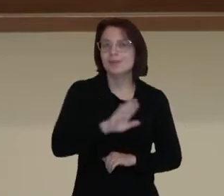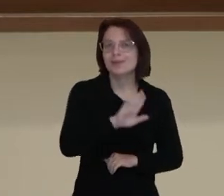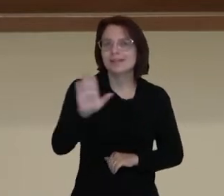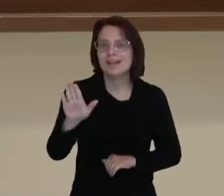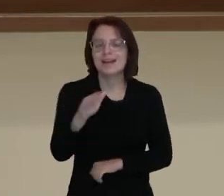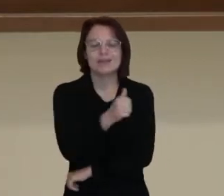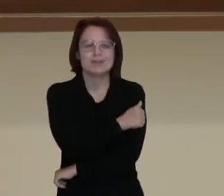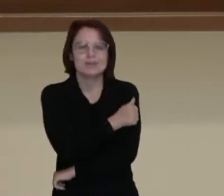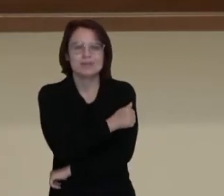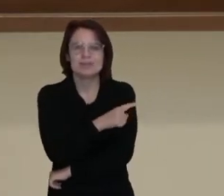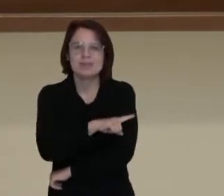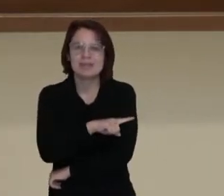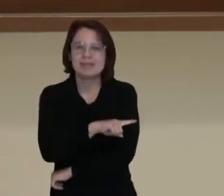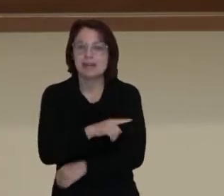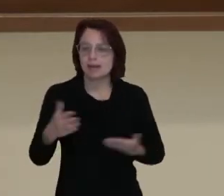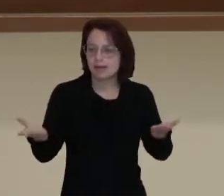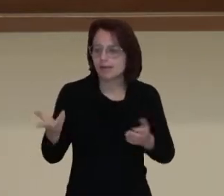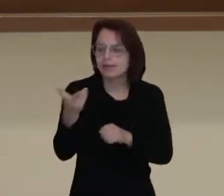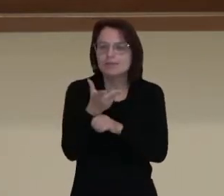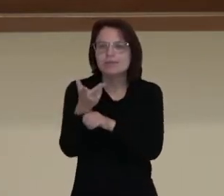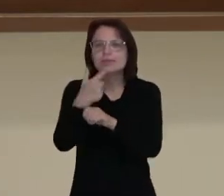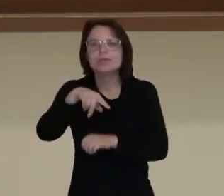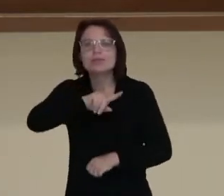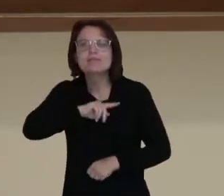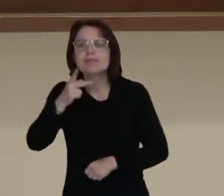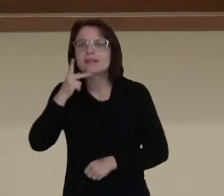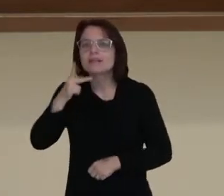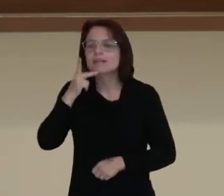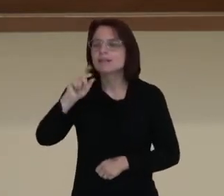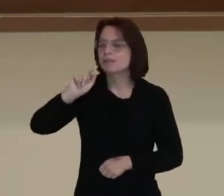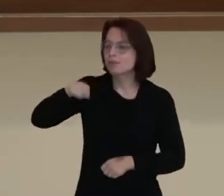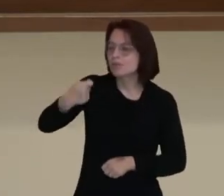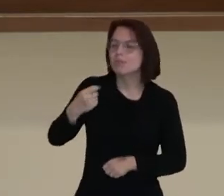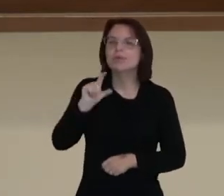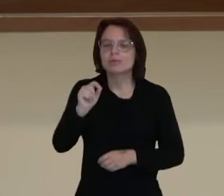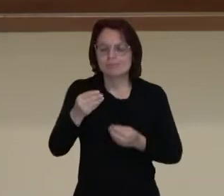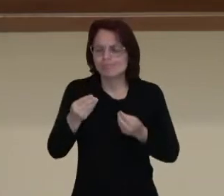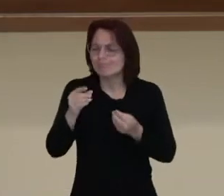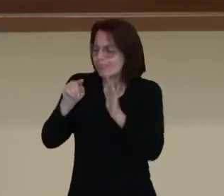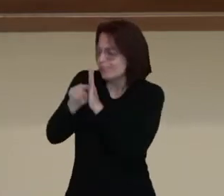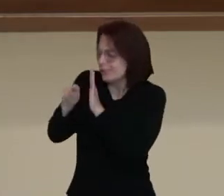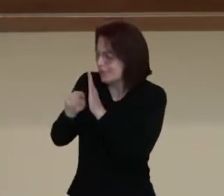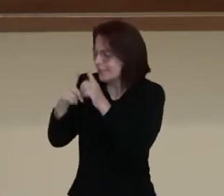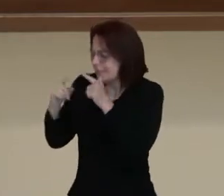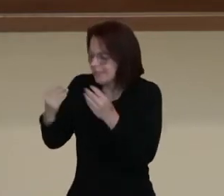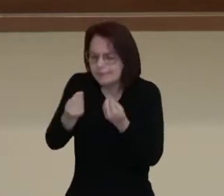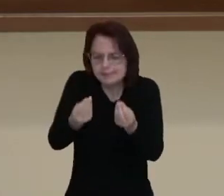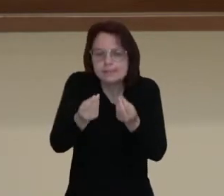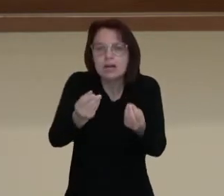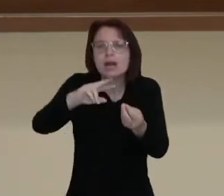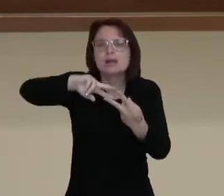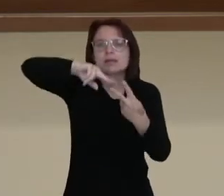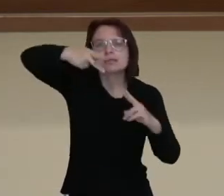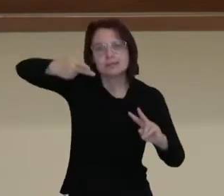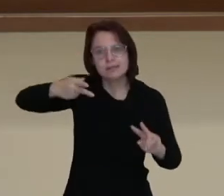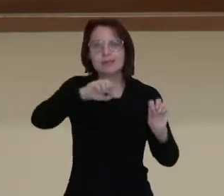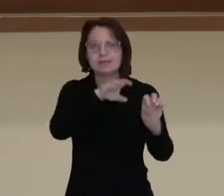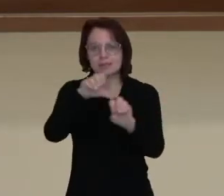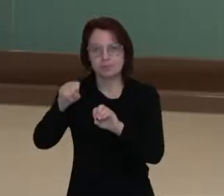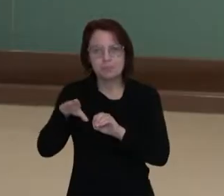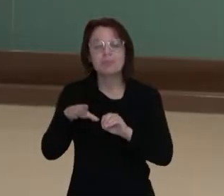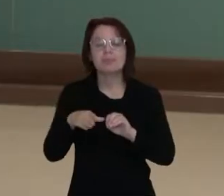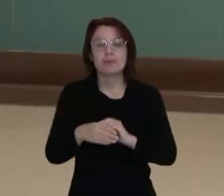Olá, estudantes da primeira série! Nesse vídeo nós vamos falar sobre as contribuições científicas para o ensino da genética. Então você lembra o